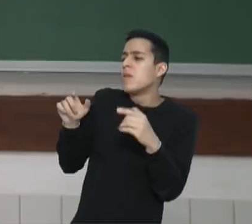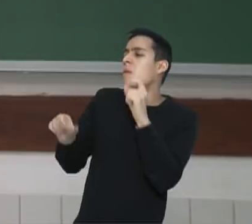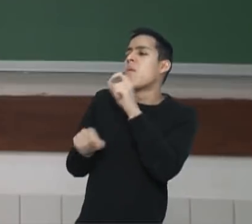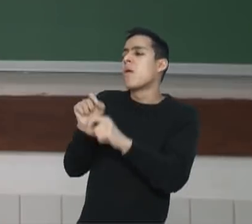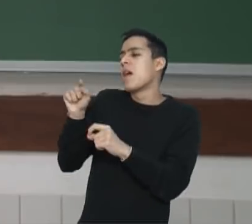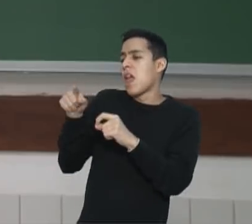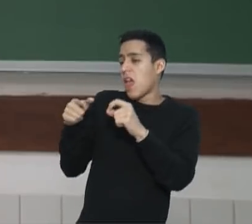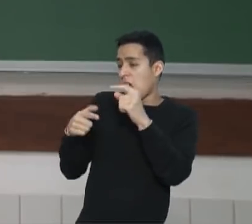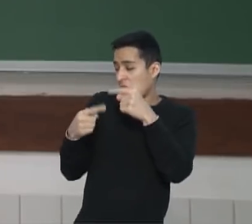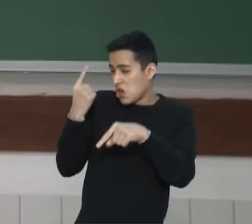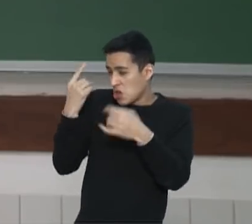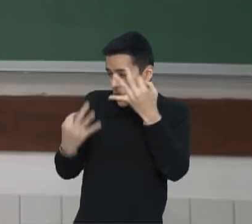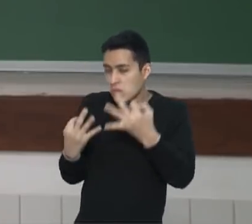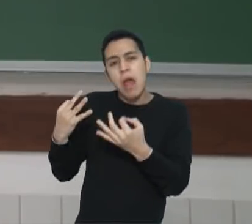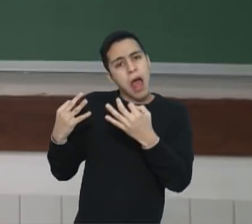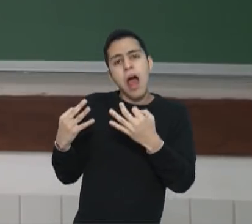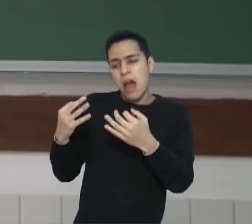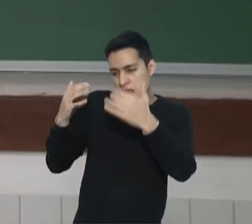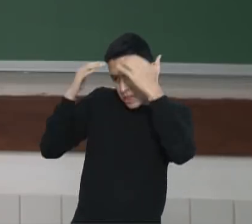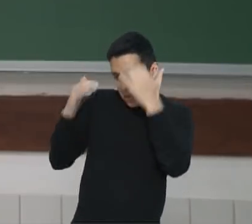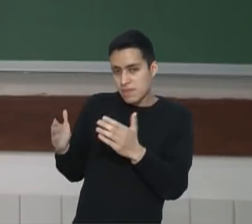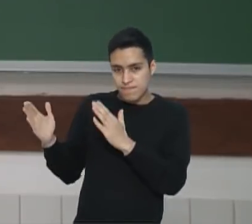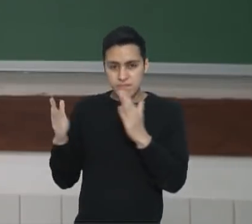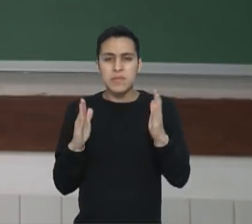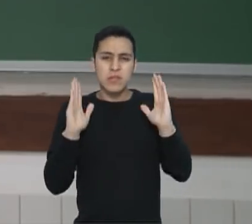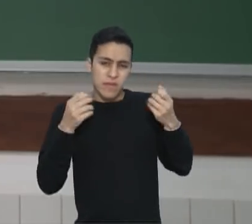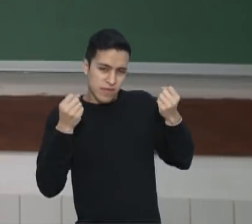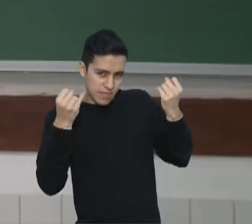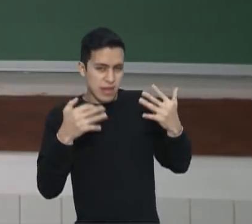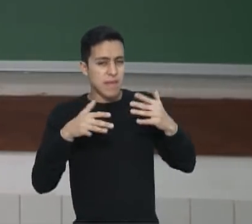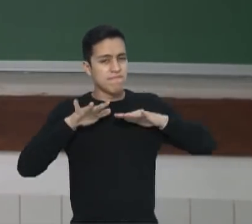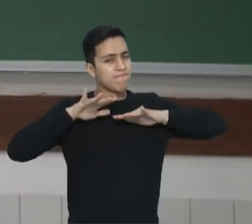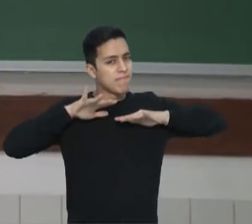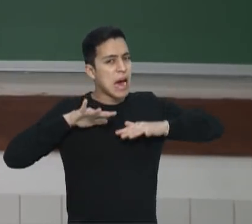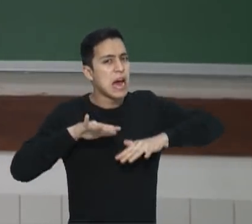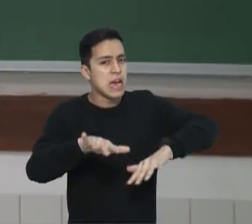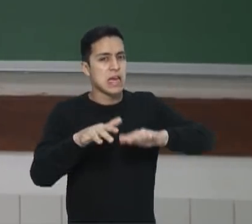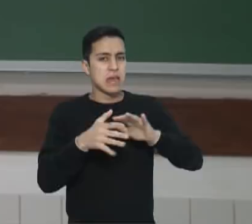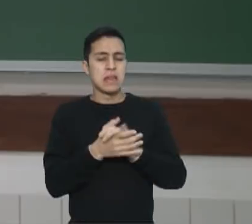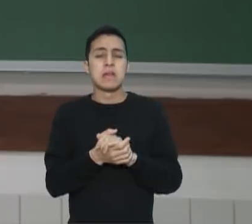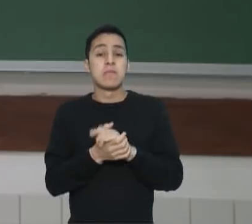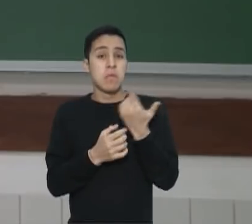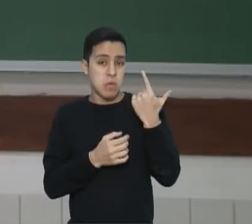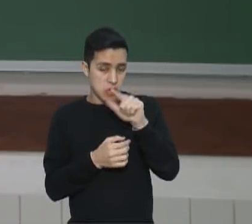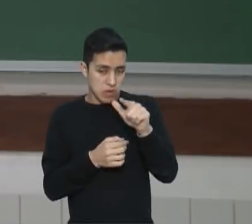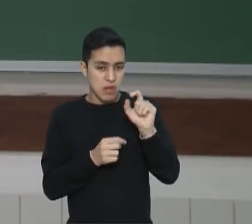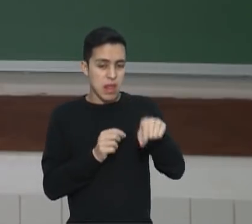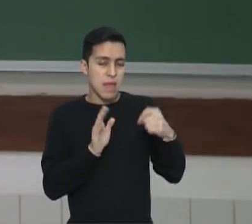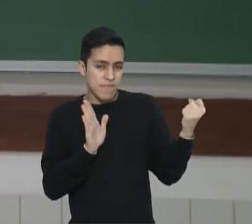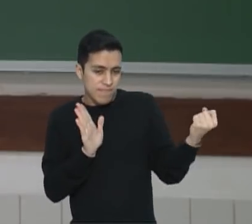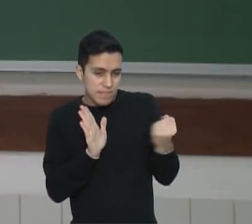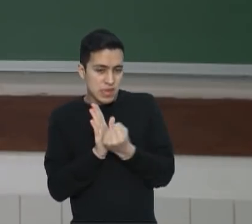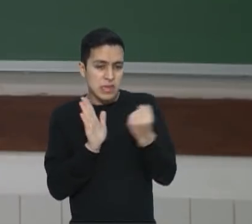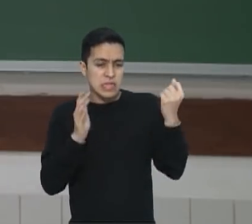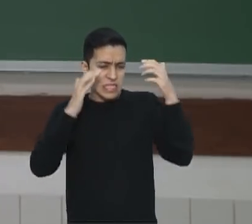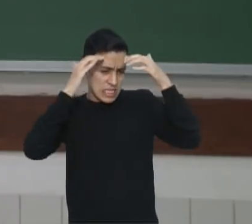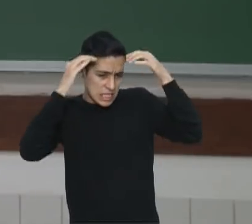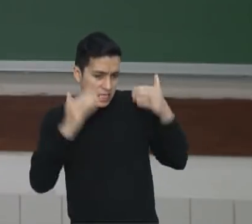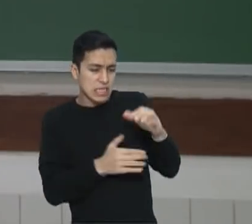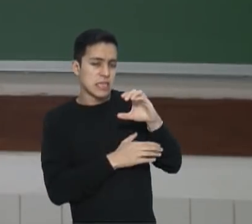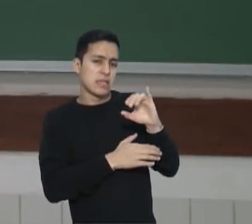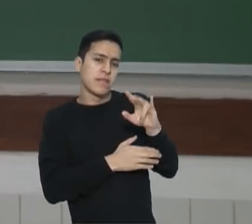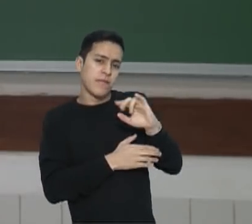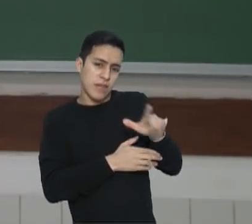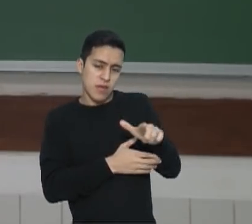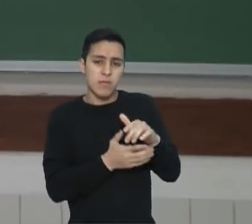injusto. Até o final da aula o professor vai falar da Marcha do Sal. Não se esqueça, a Marcha do Sal é o símbolo da desobediência